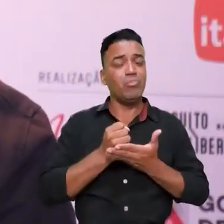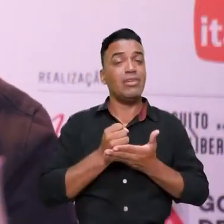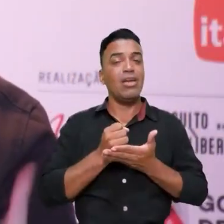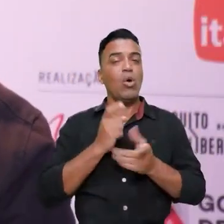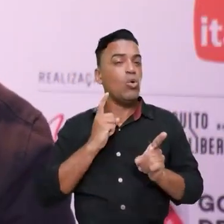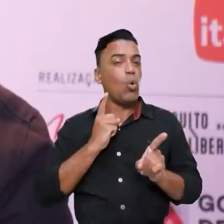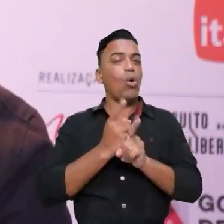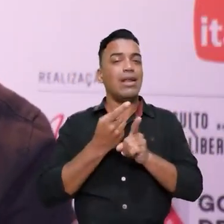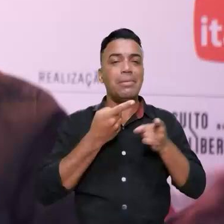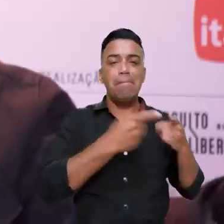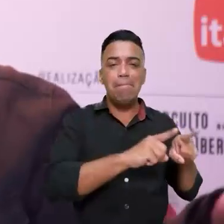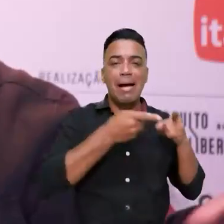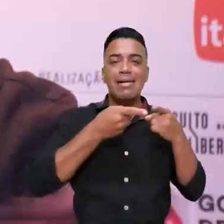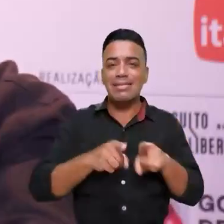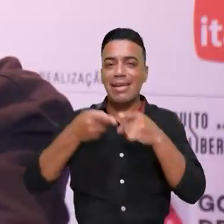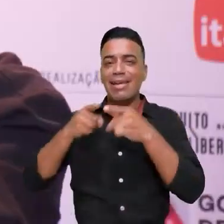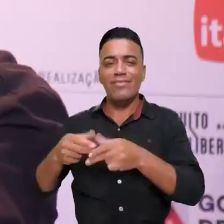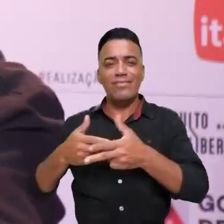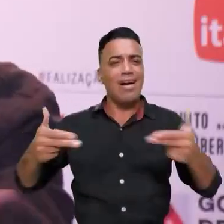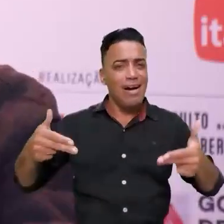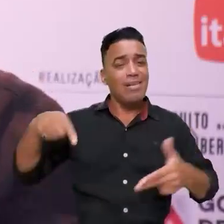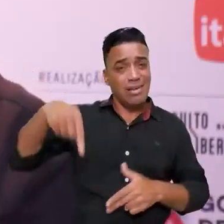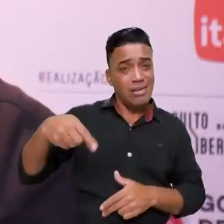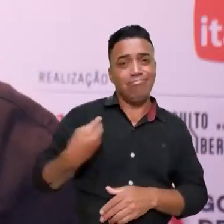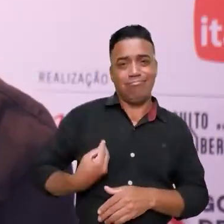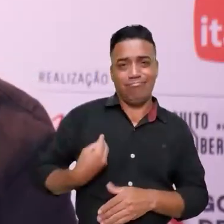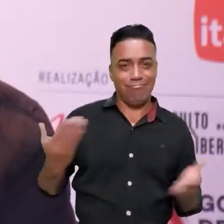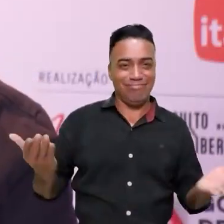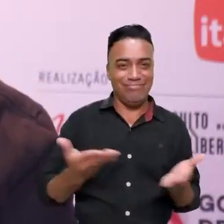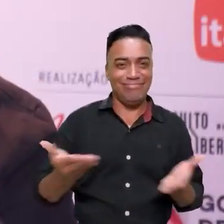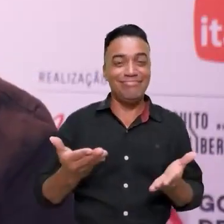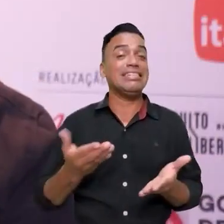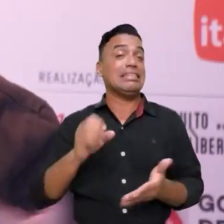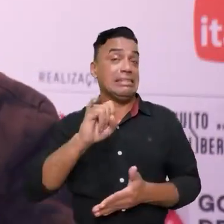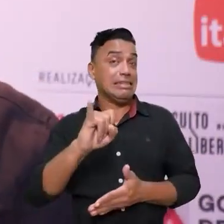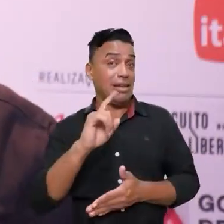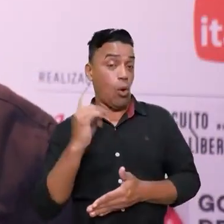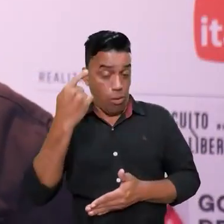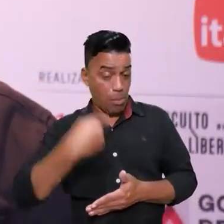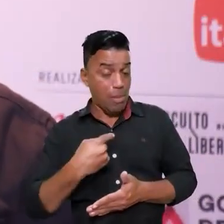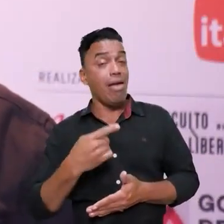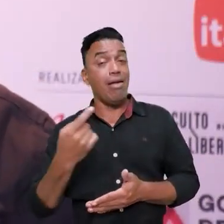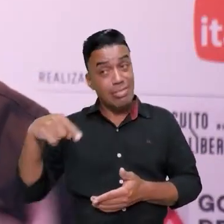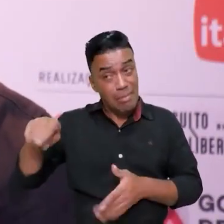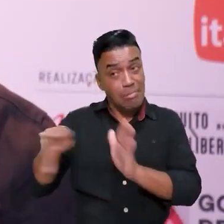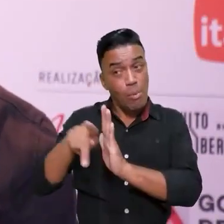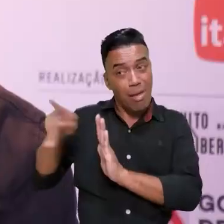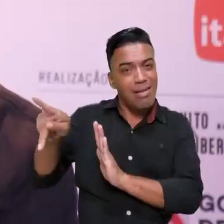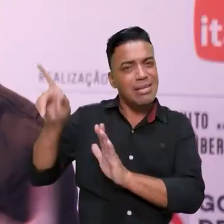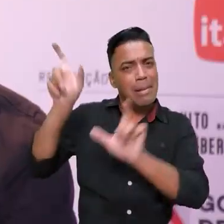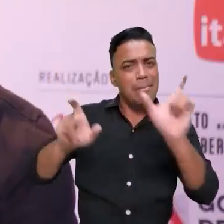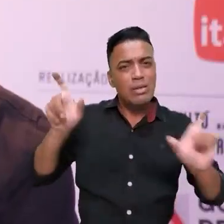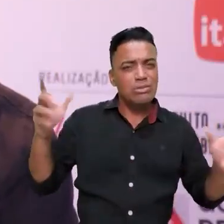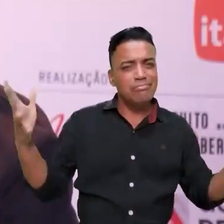tenho encontrado grandes parceiros pela vida, tem vários deles aqui hoje, que se não por mim, por eles, porque são pessoas